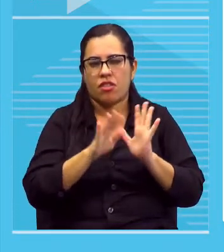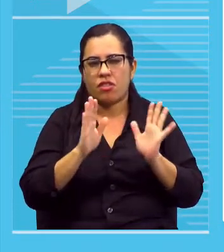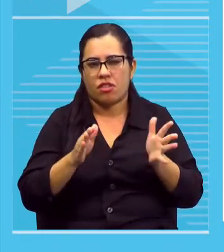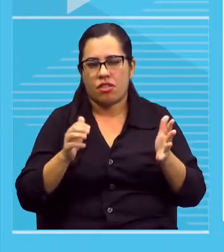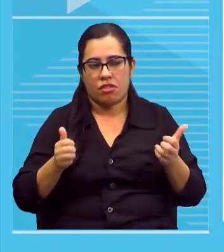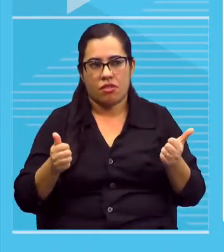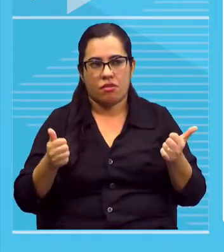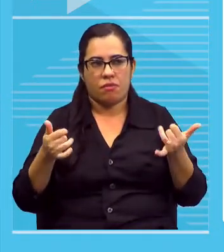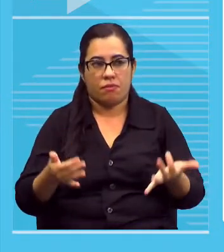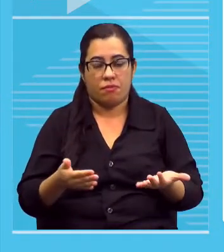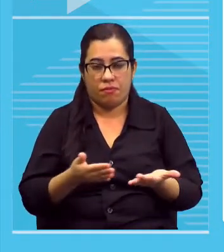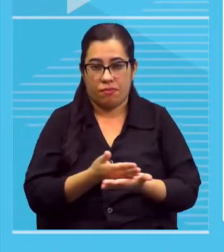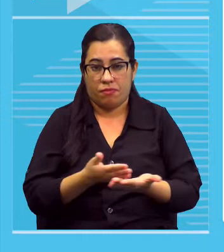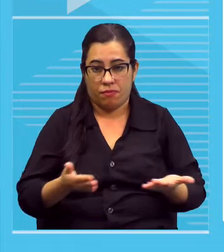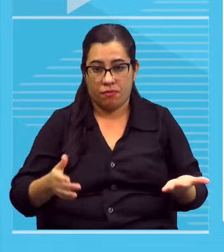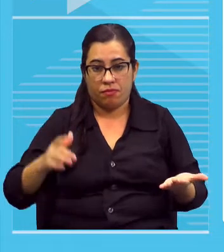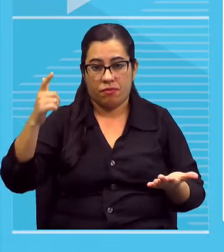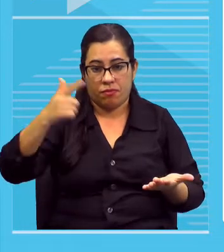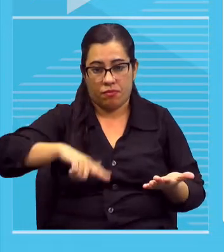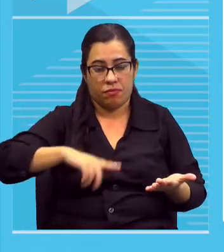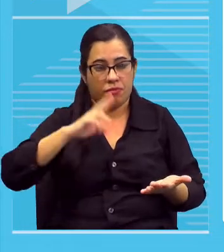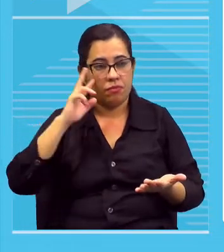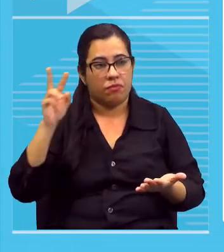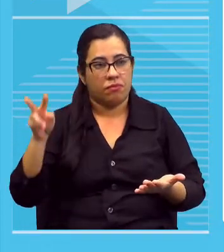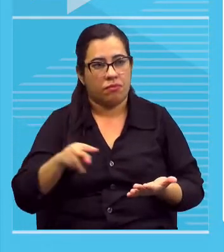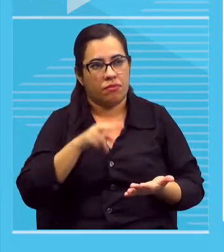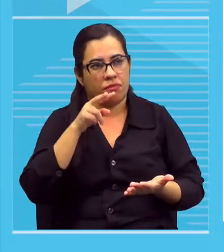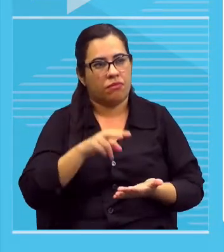vocês vamos recapitular aqui